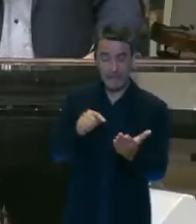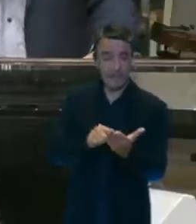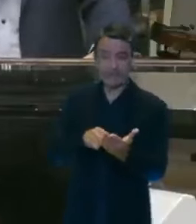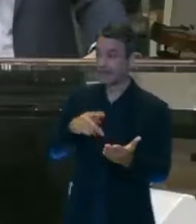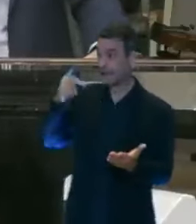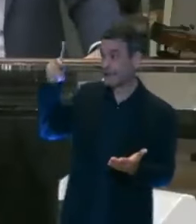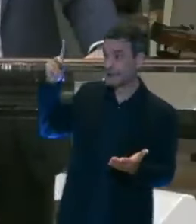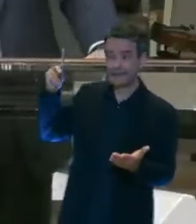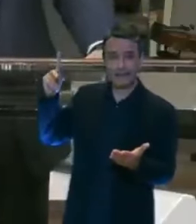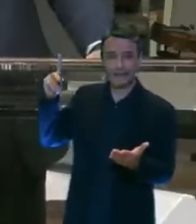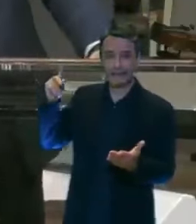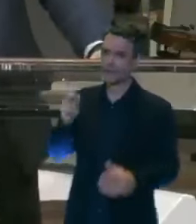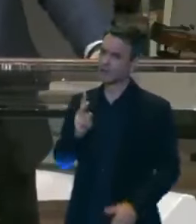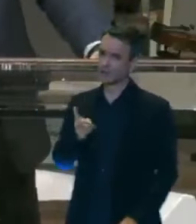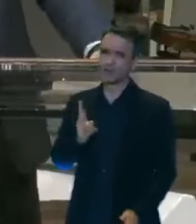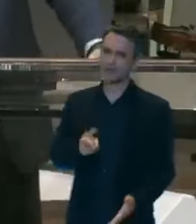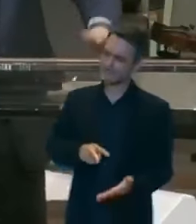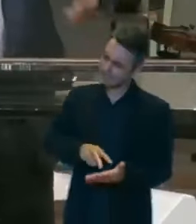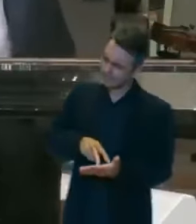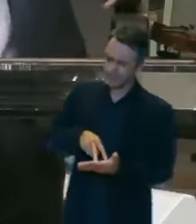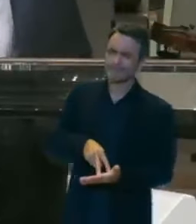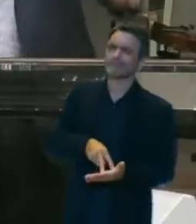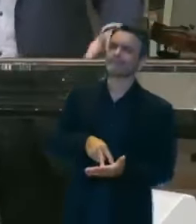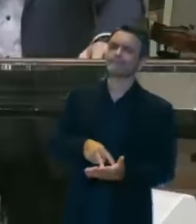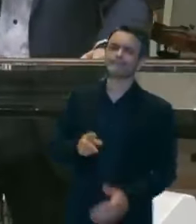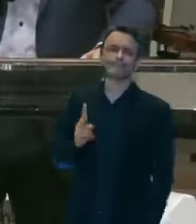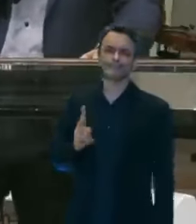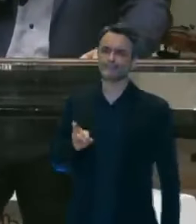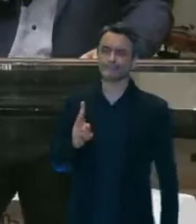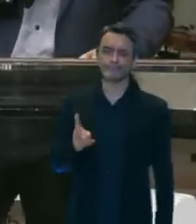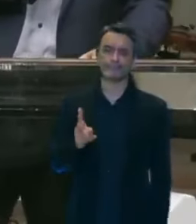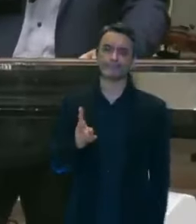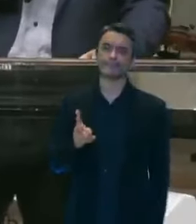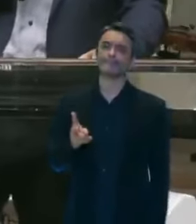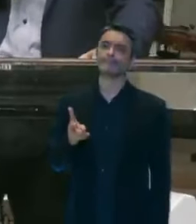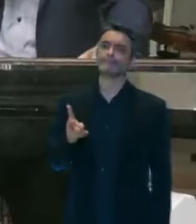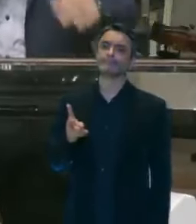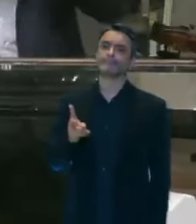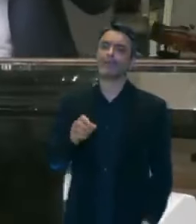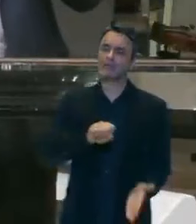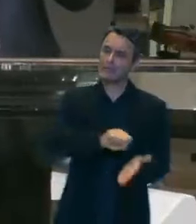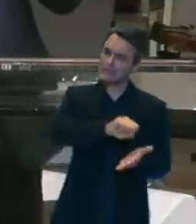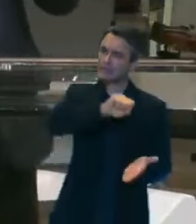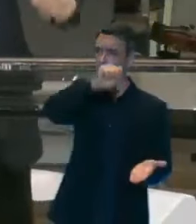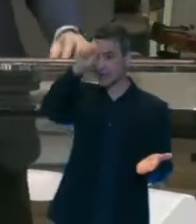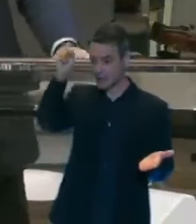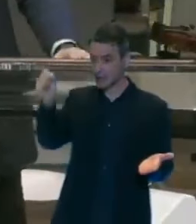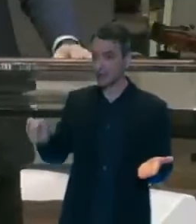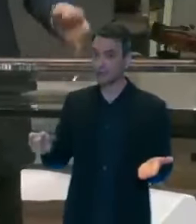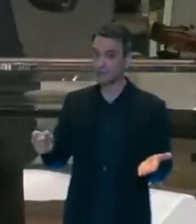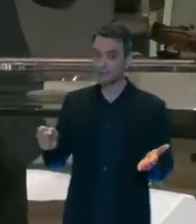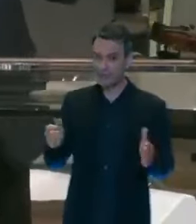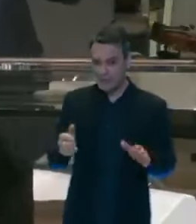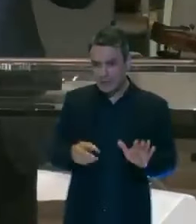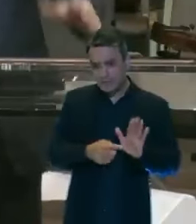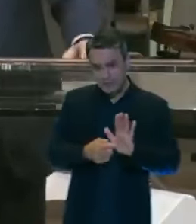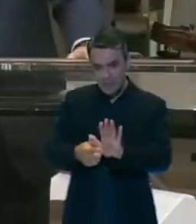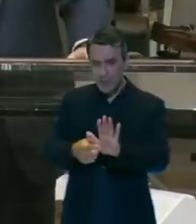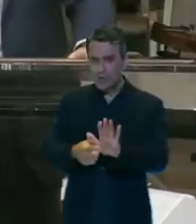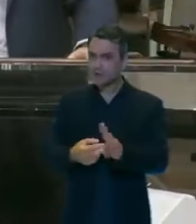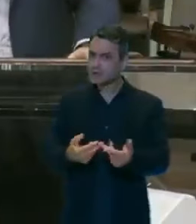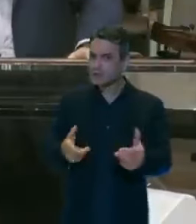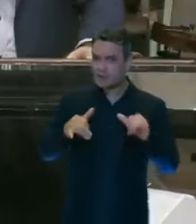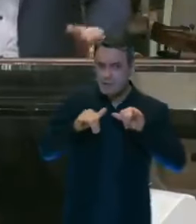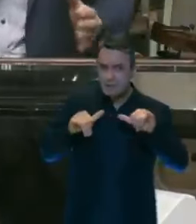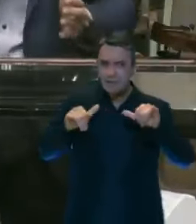Deus permanece para sempre. Ó Sião, você que anuncia as boas novas, suba um